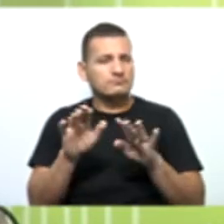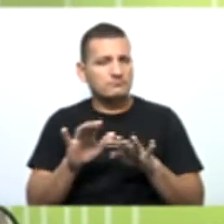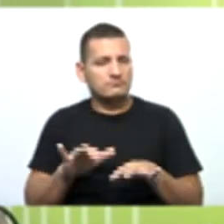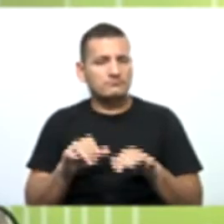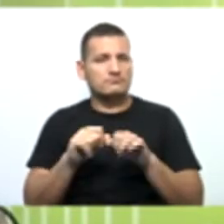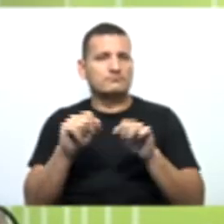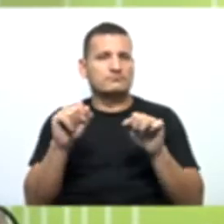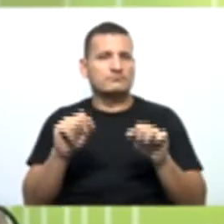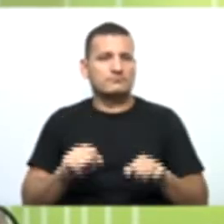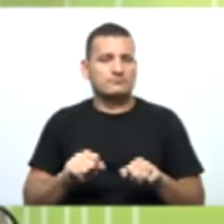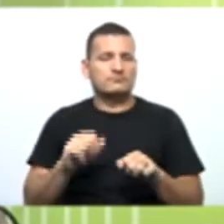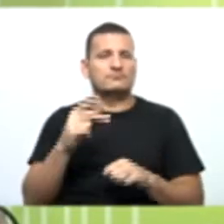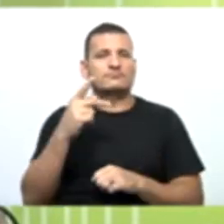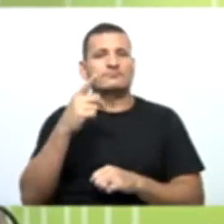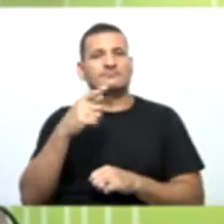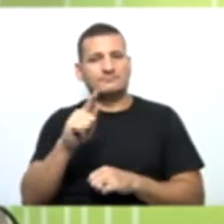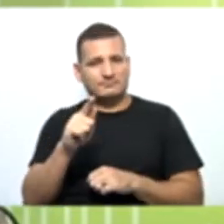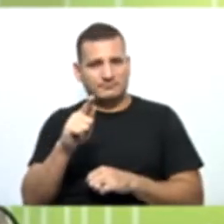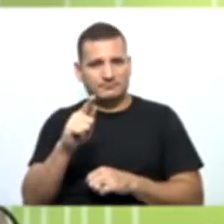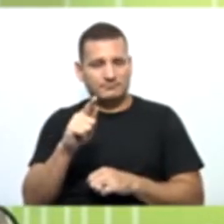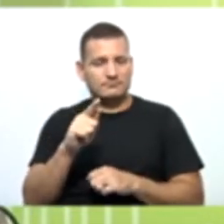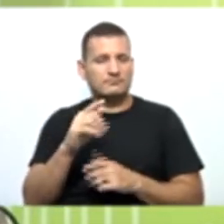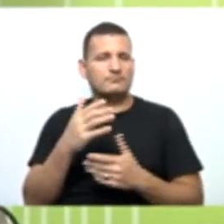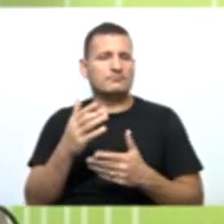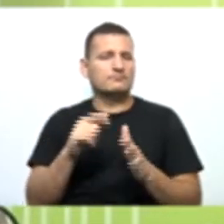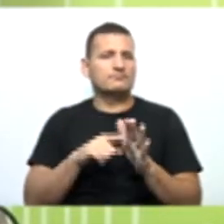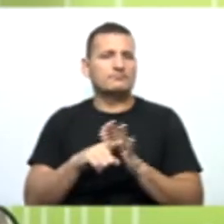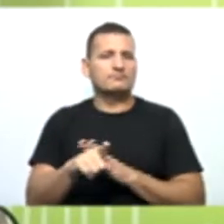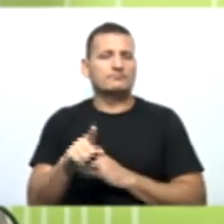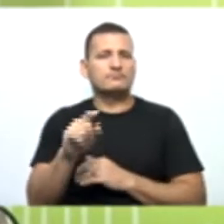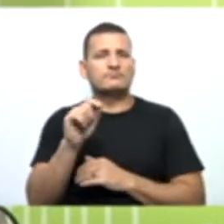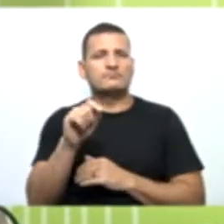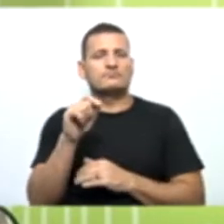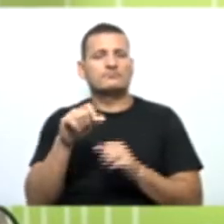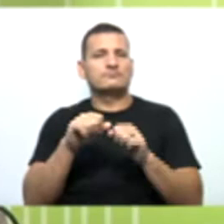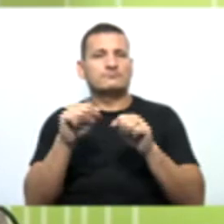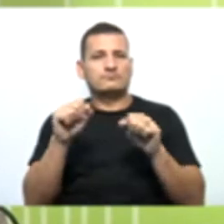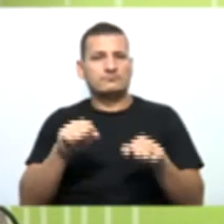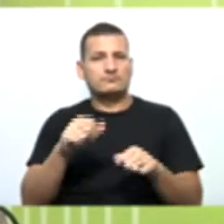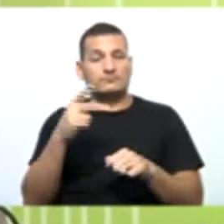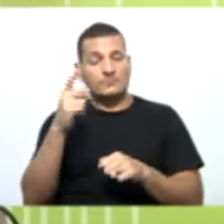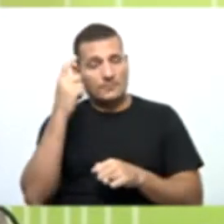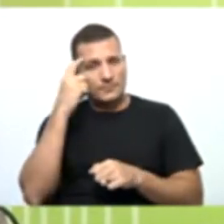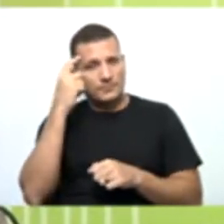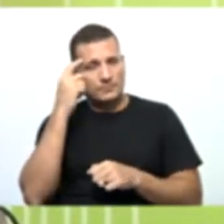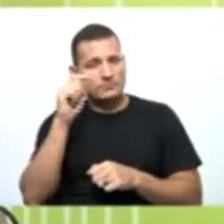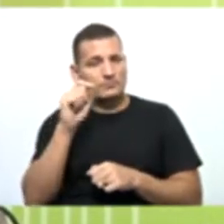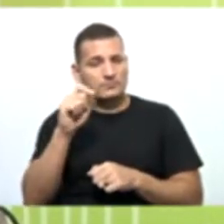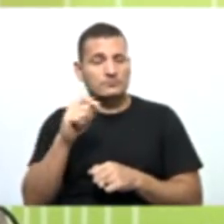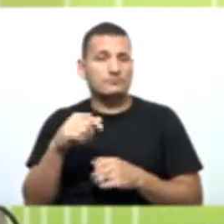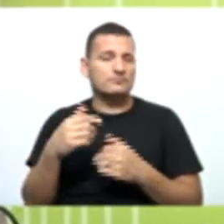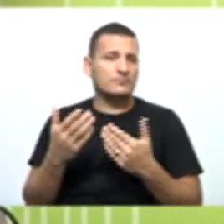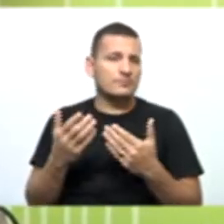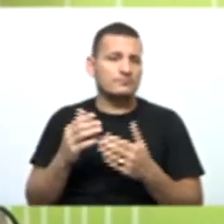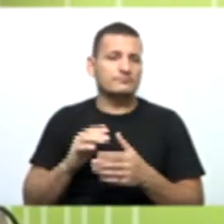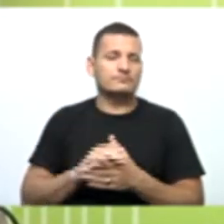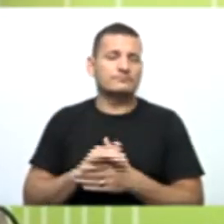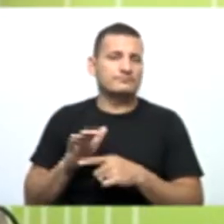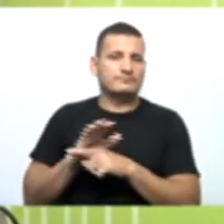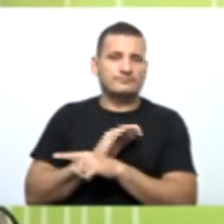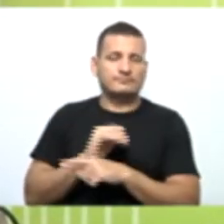também, gente, o que é um sistema? O que passa na sua cabeça? Então, muitas das vezes, né, Marlon, o que acontece?